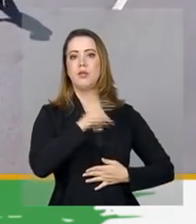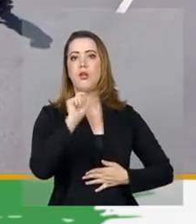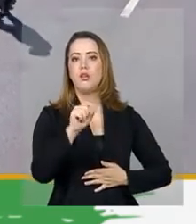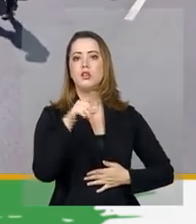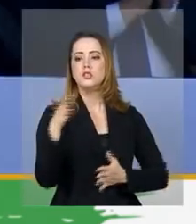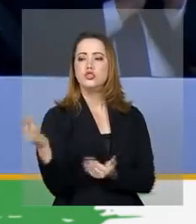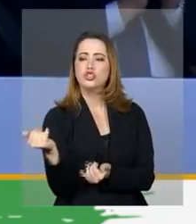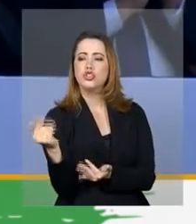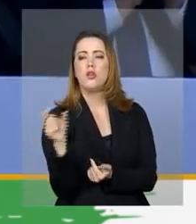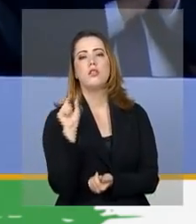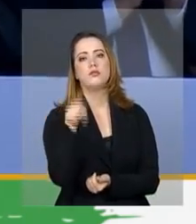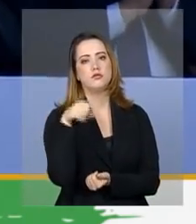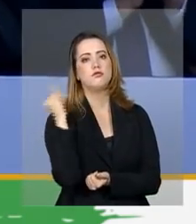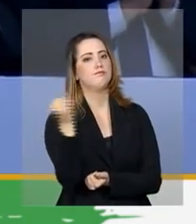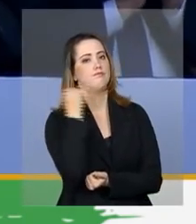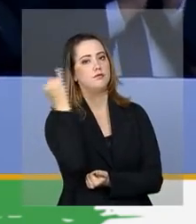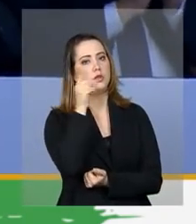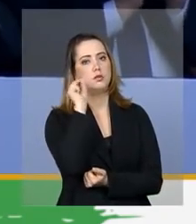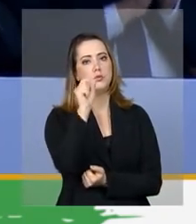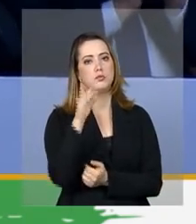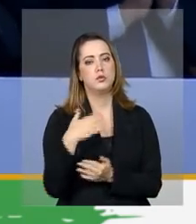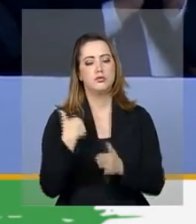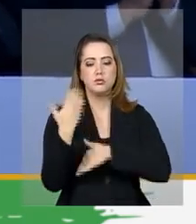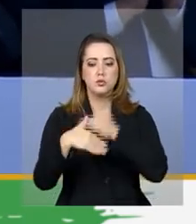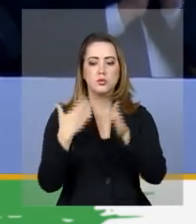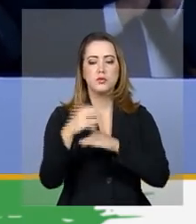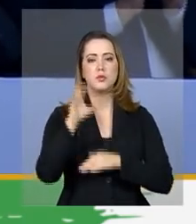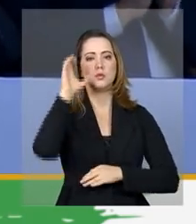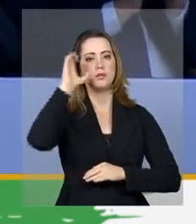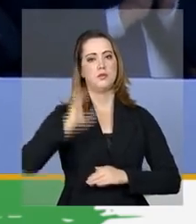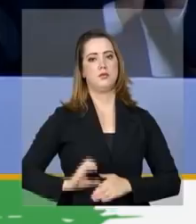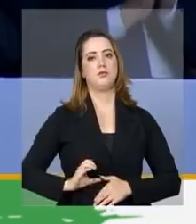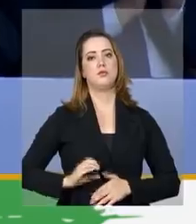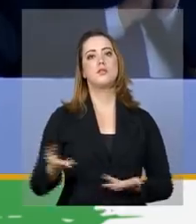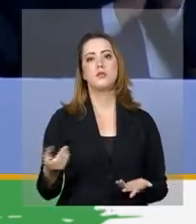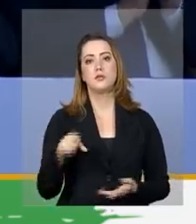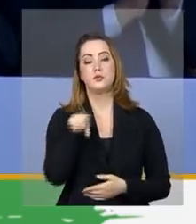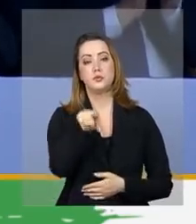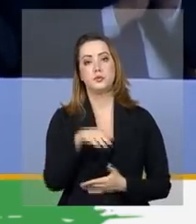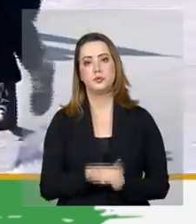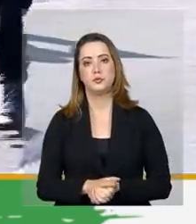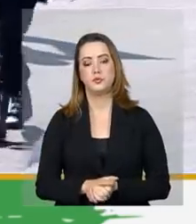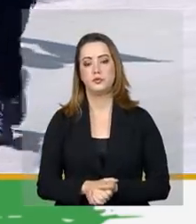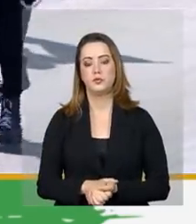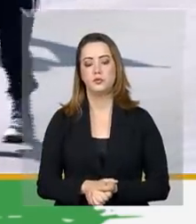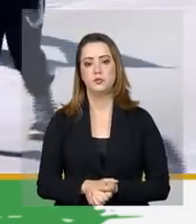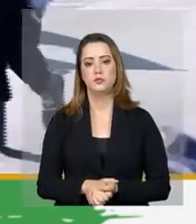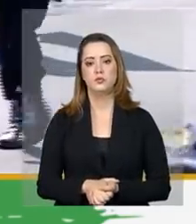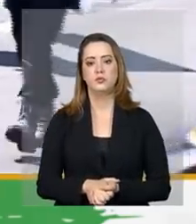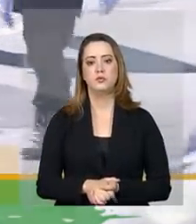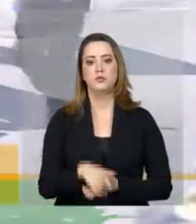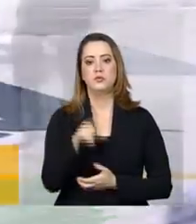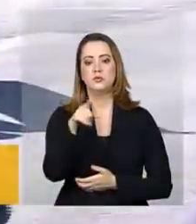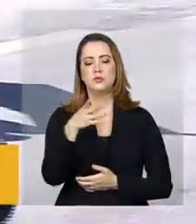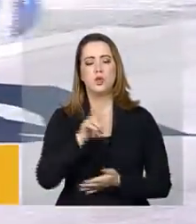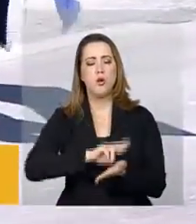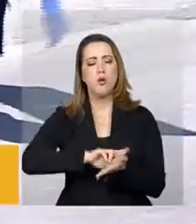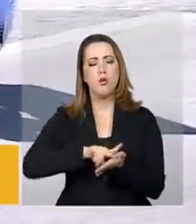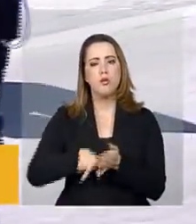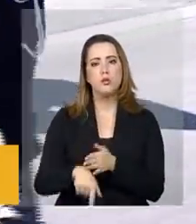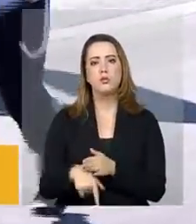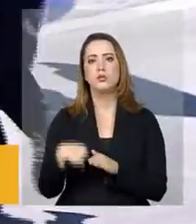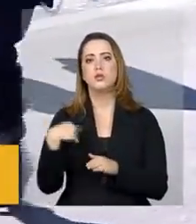é fundamental para a formação do cidadão. Integração social, cursos, prestação de serviços comunitários,